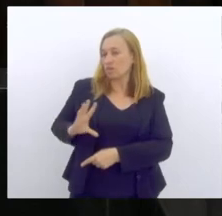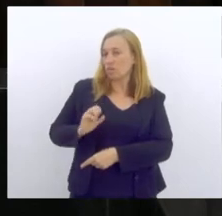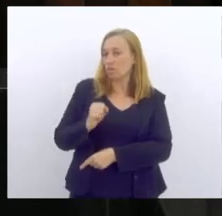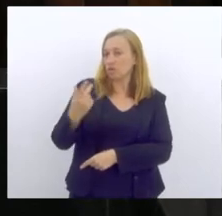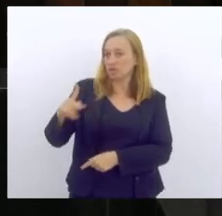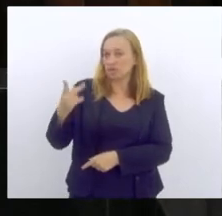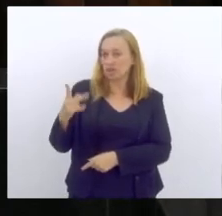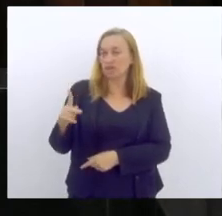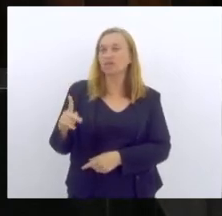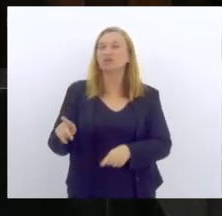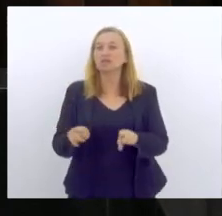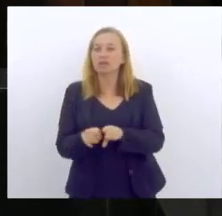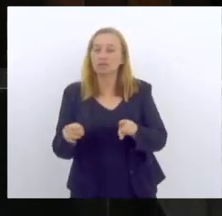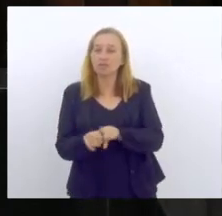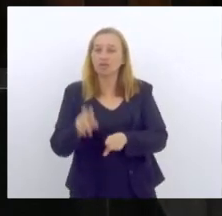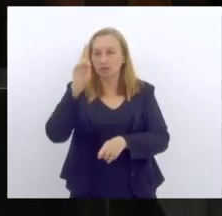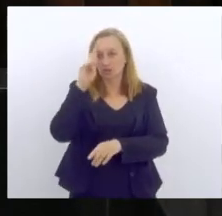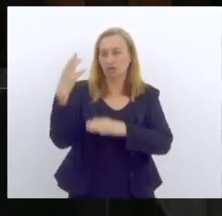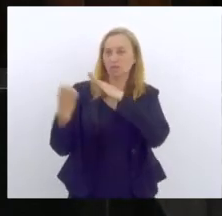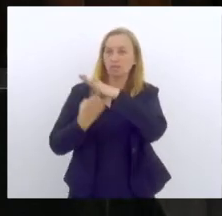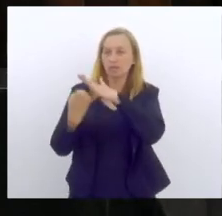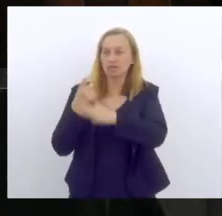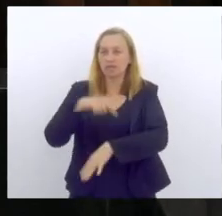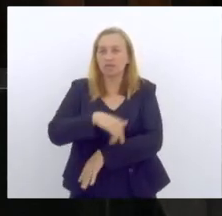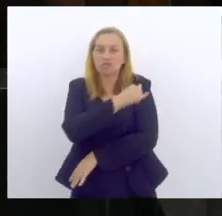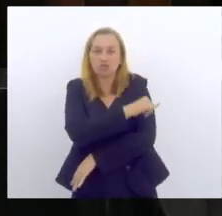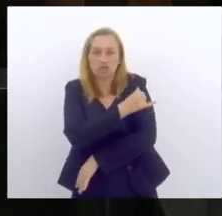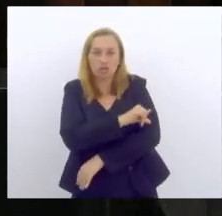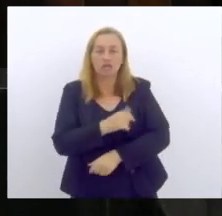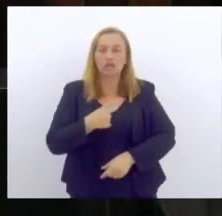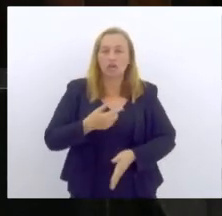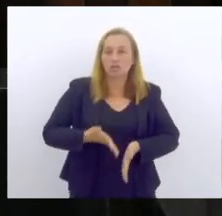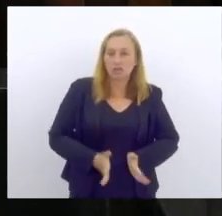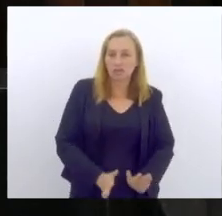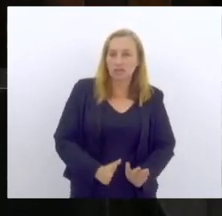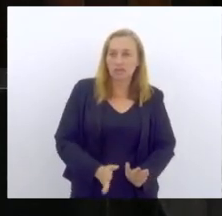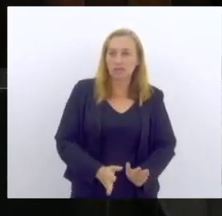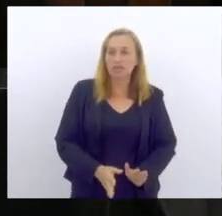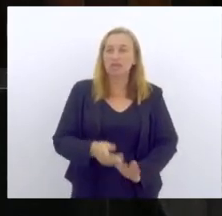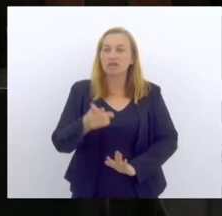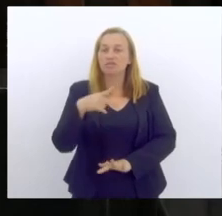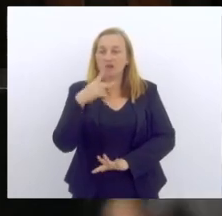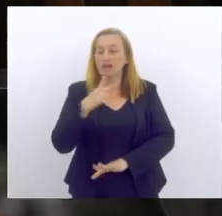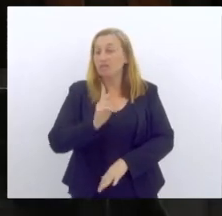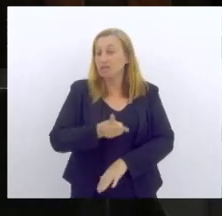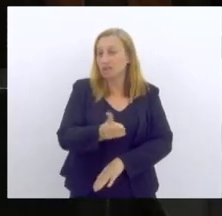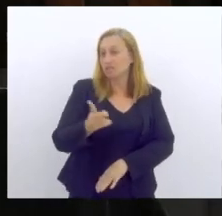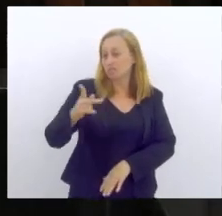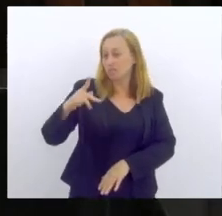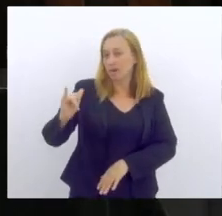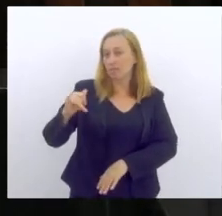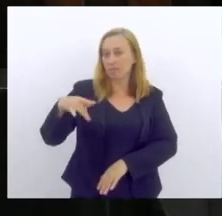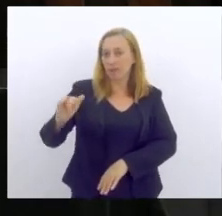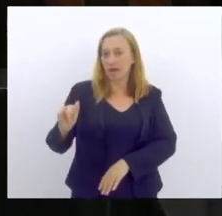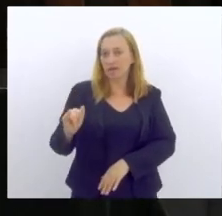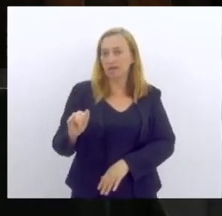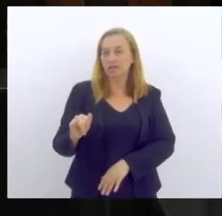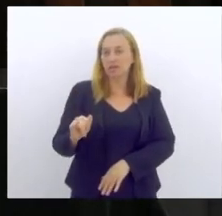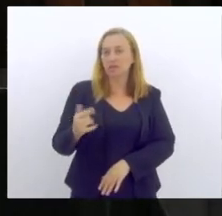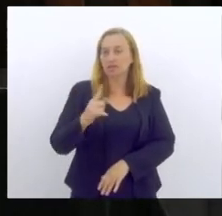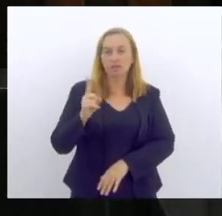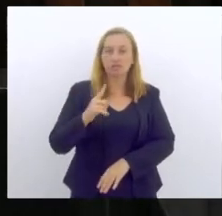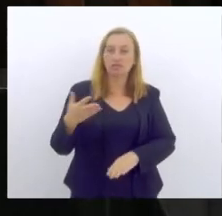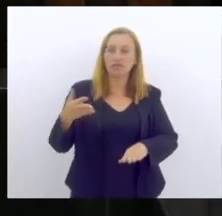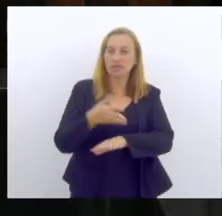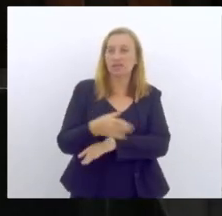sido empresário aqui no Rio de Janeiro embora ele desde que eu nasci ele dizia sempre que se não tivesse entrado